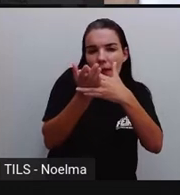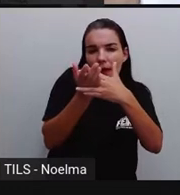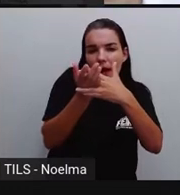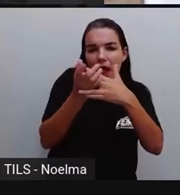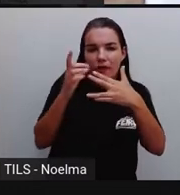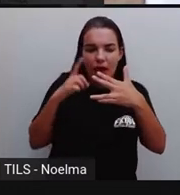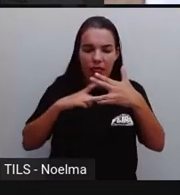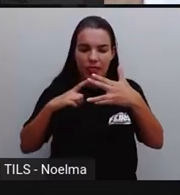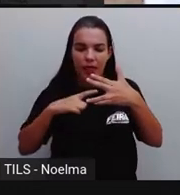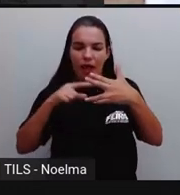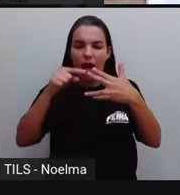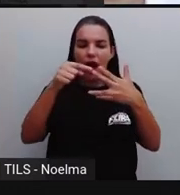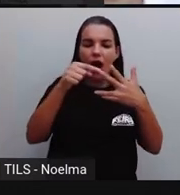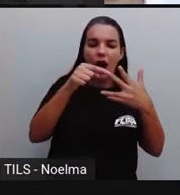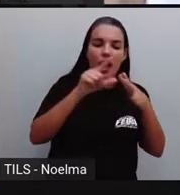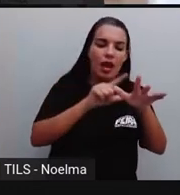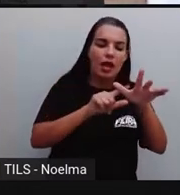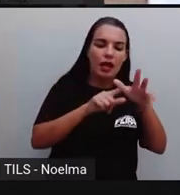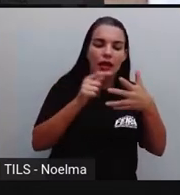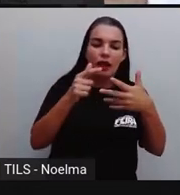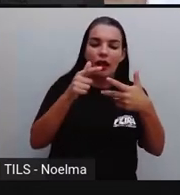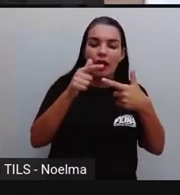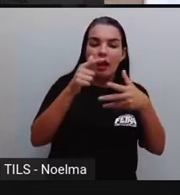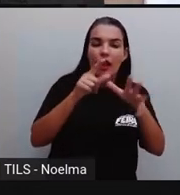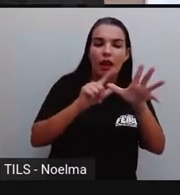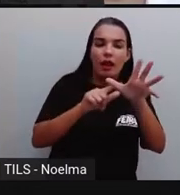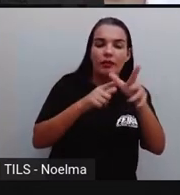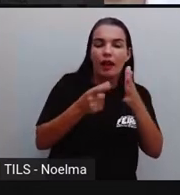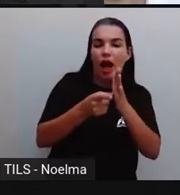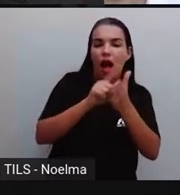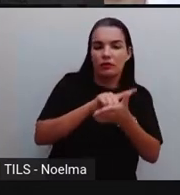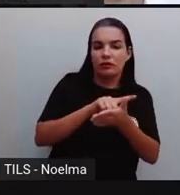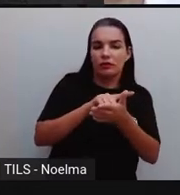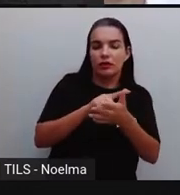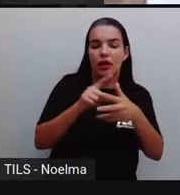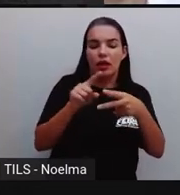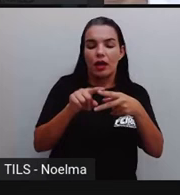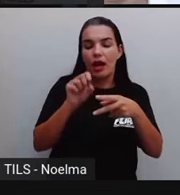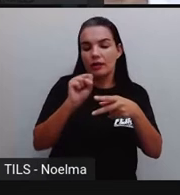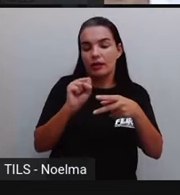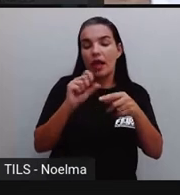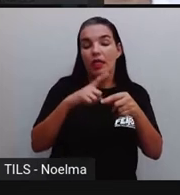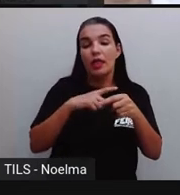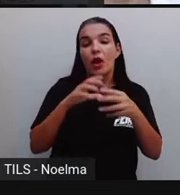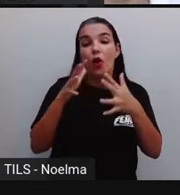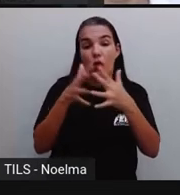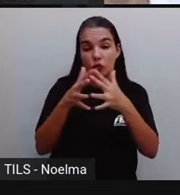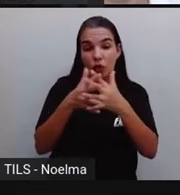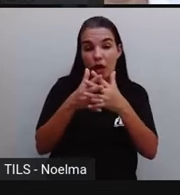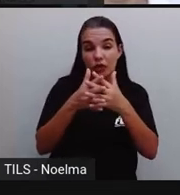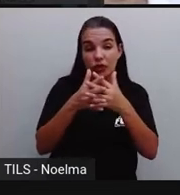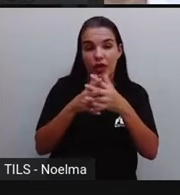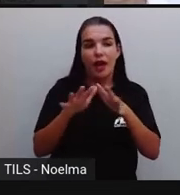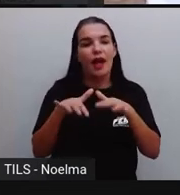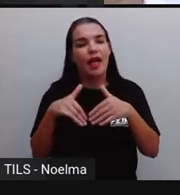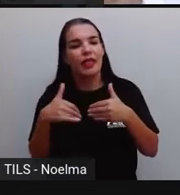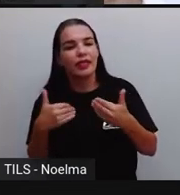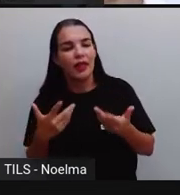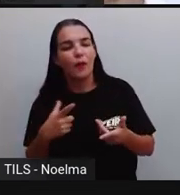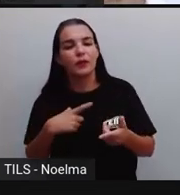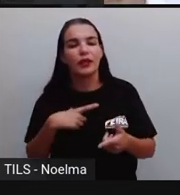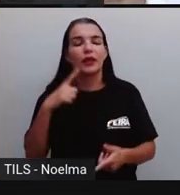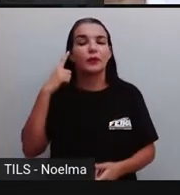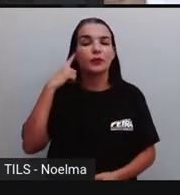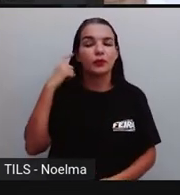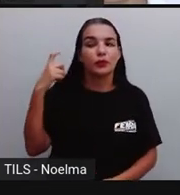vou observar a letrinha que vem antes do si. Se for uma consoante, eu coloco, né, ele vai ter o som